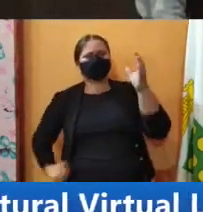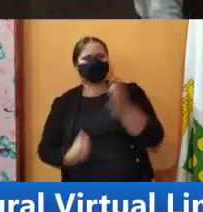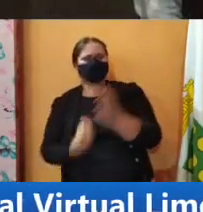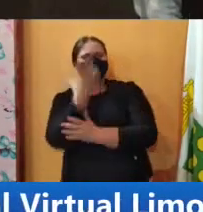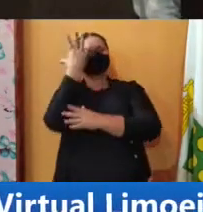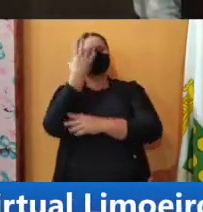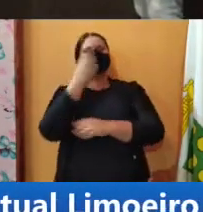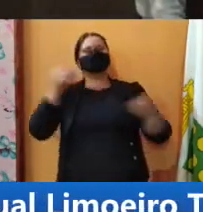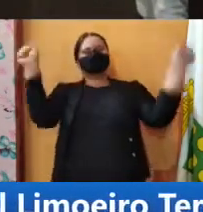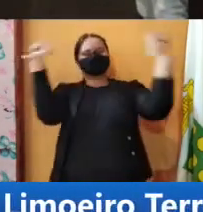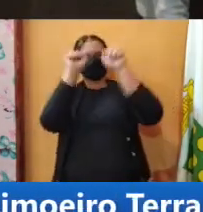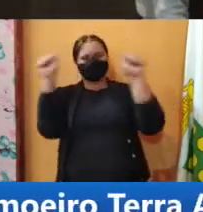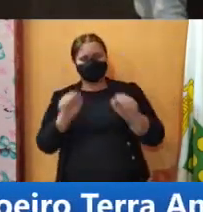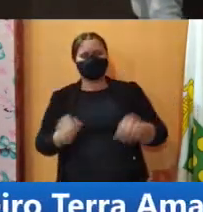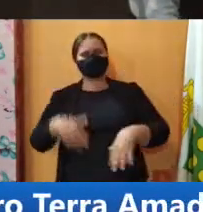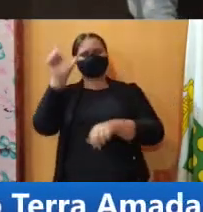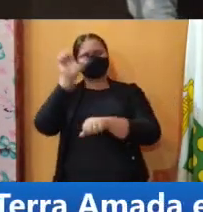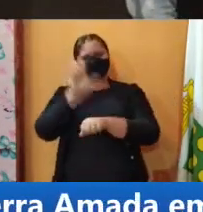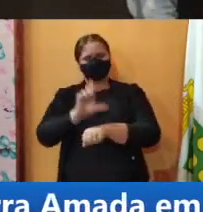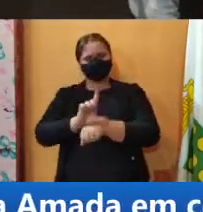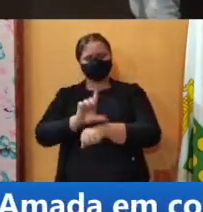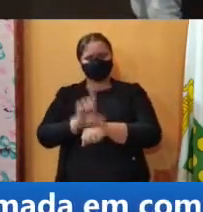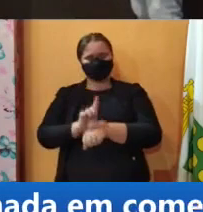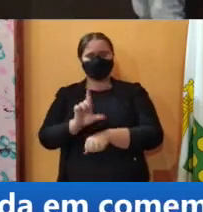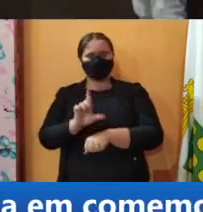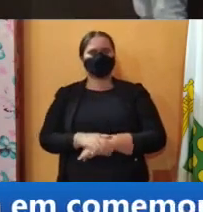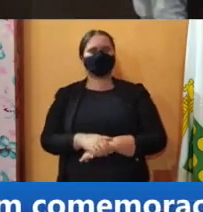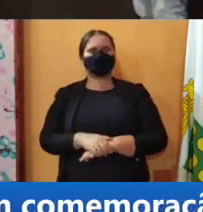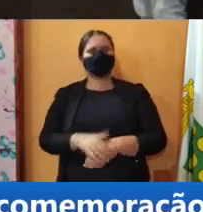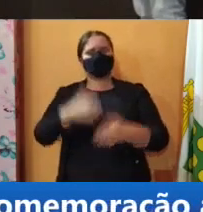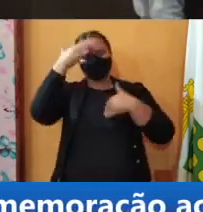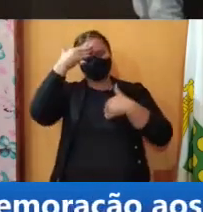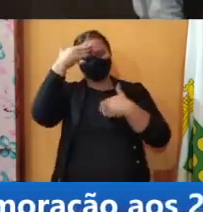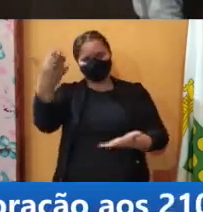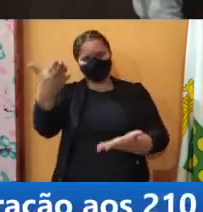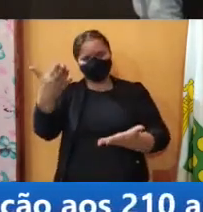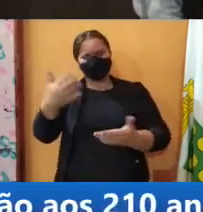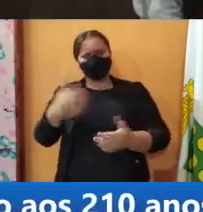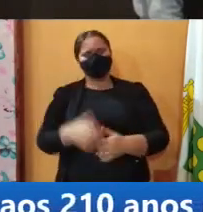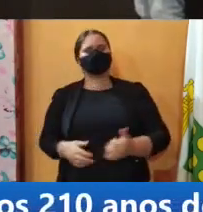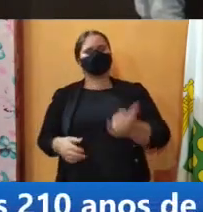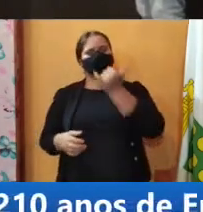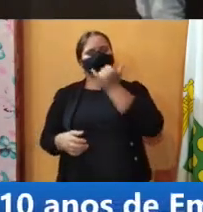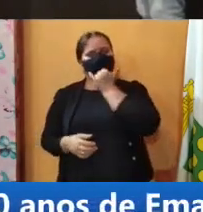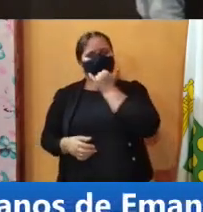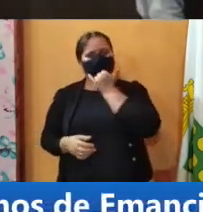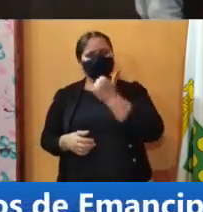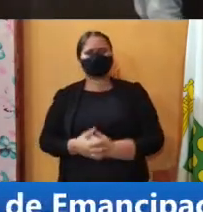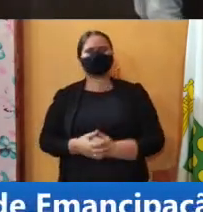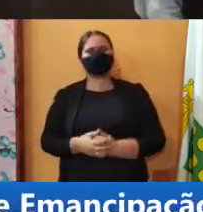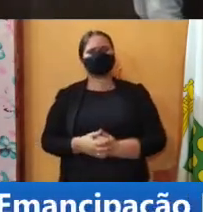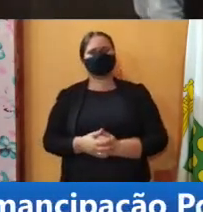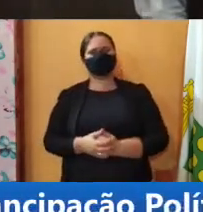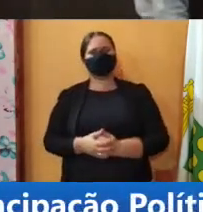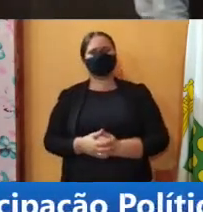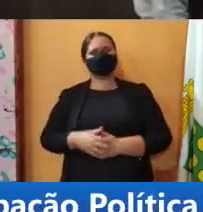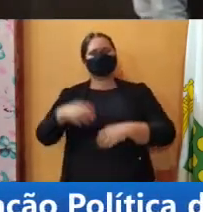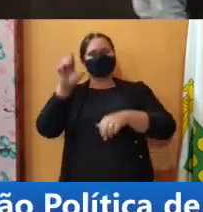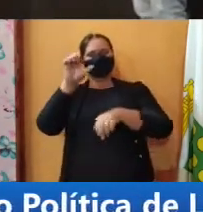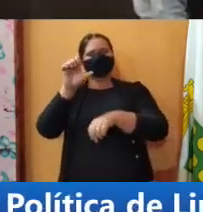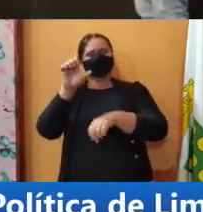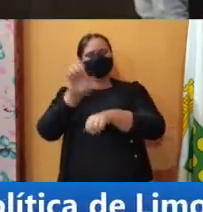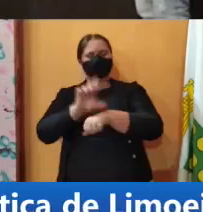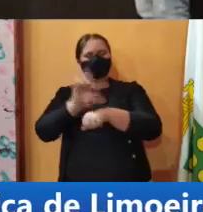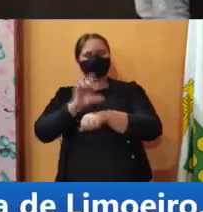das Artes. Eu não me canso de falar isso. Obrigado, desculpe, forte abraço. Limoeiro,